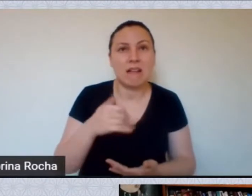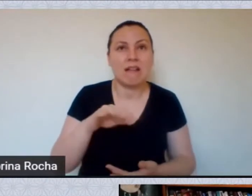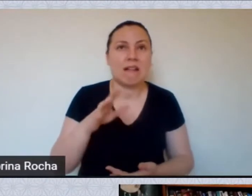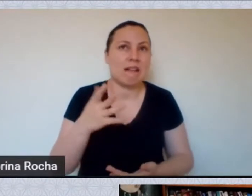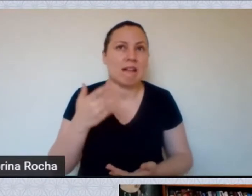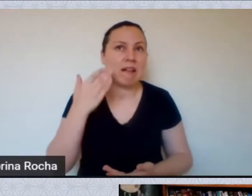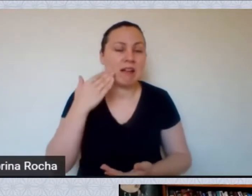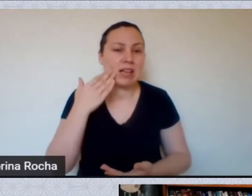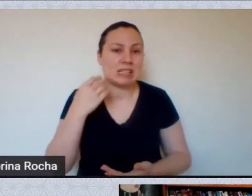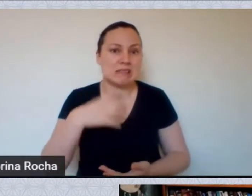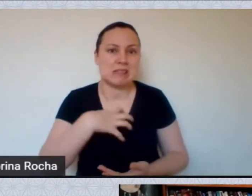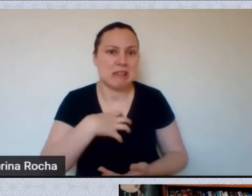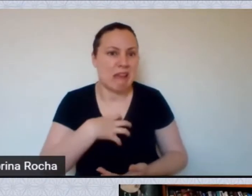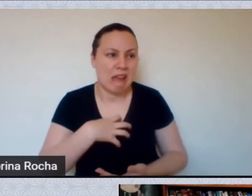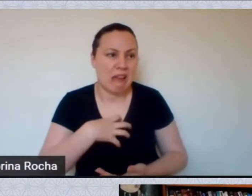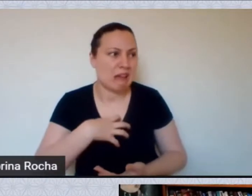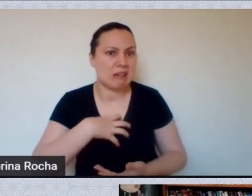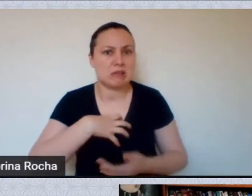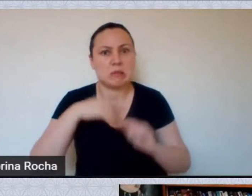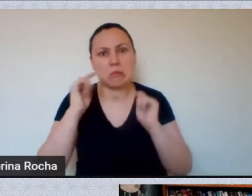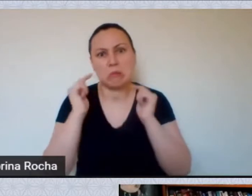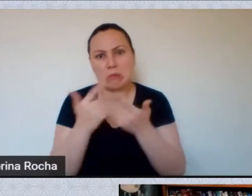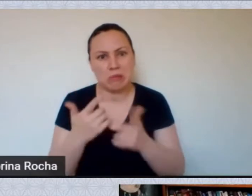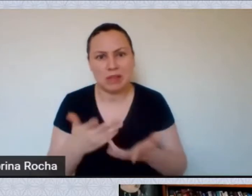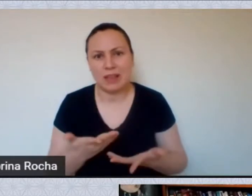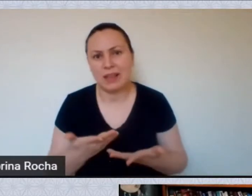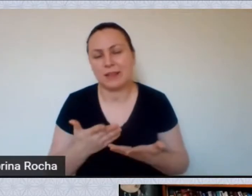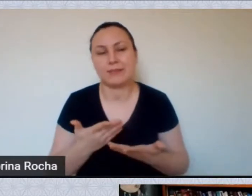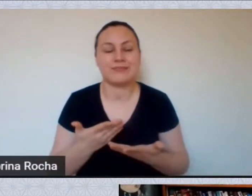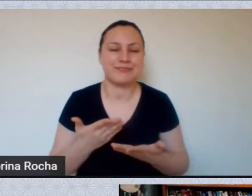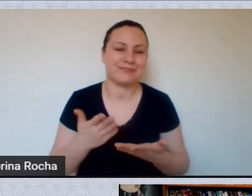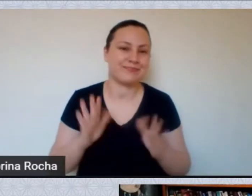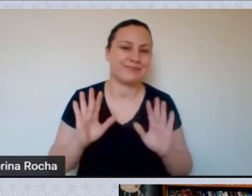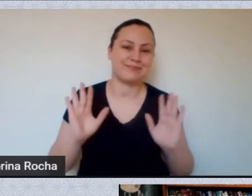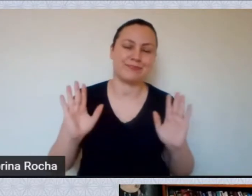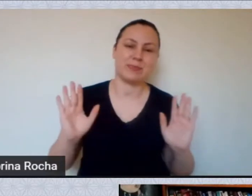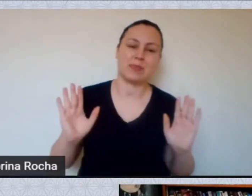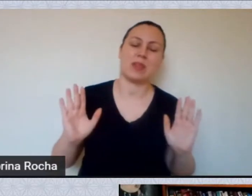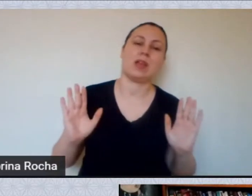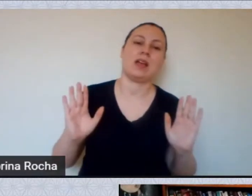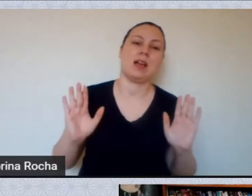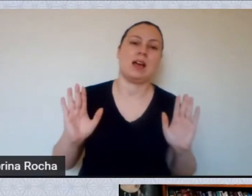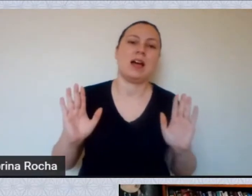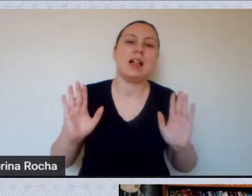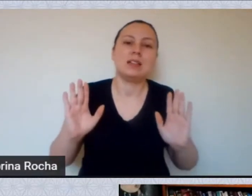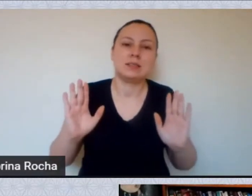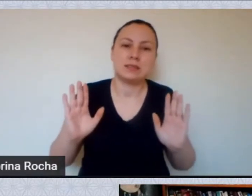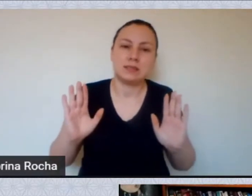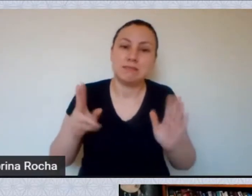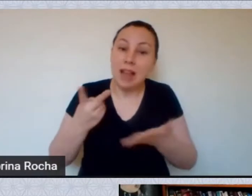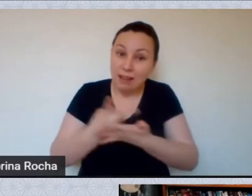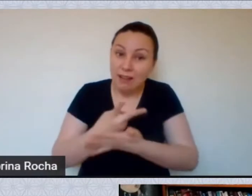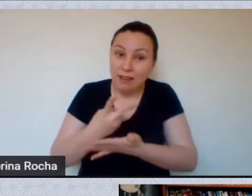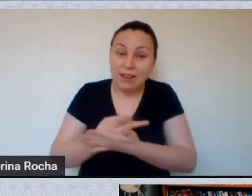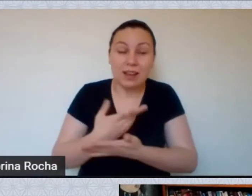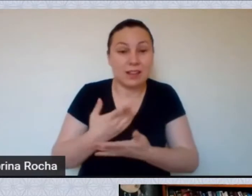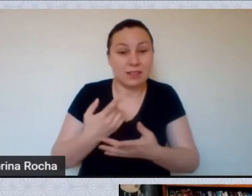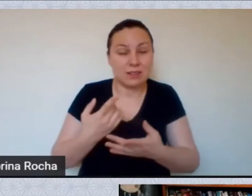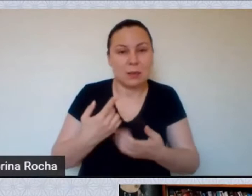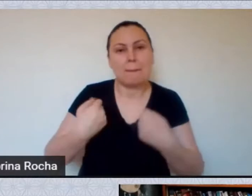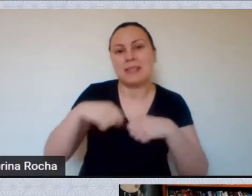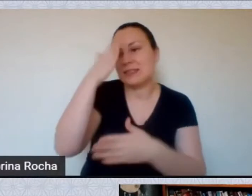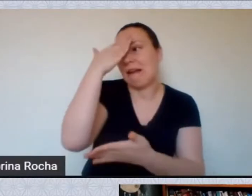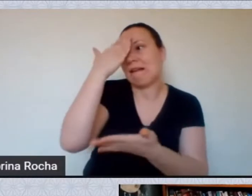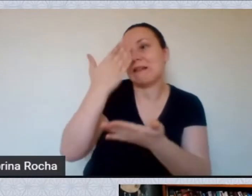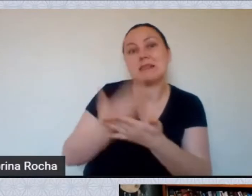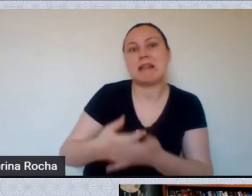Ou você entende o que é ciência, ou você não entende, porque você não precisa acreditar na ciência, porque justamente a posição da ciência